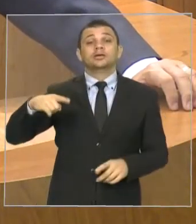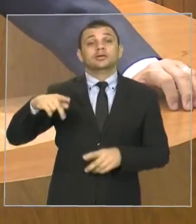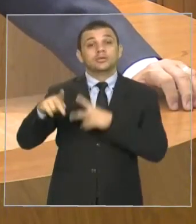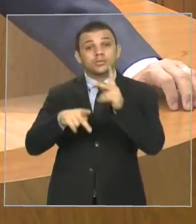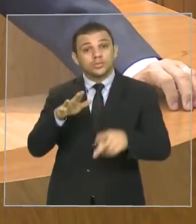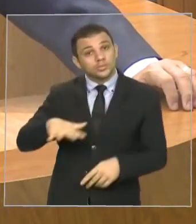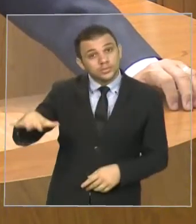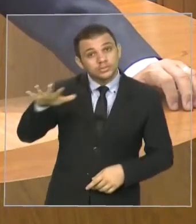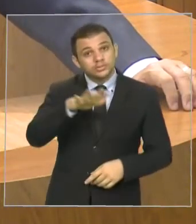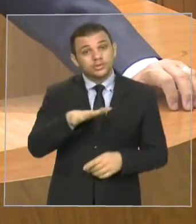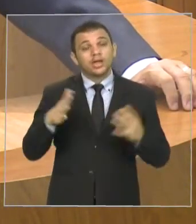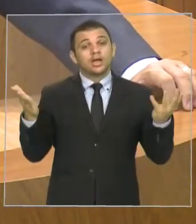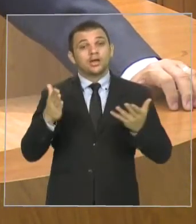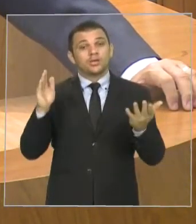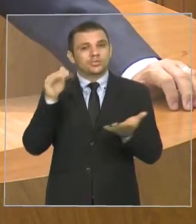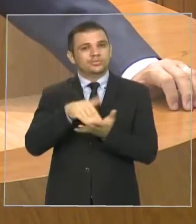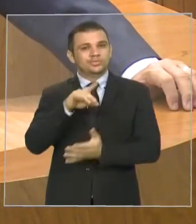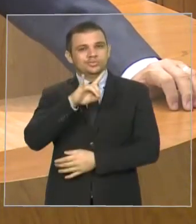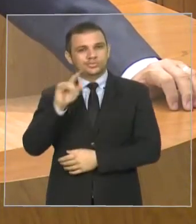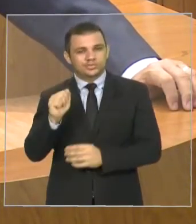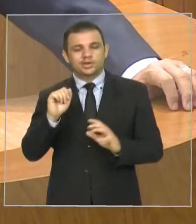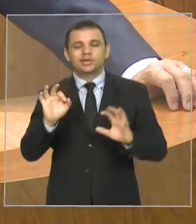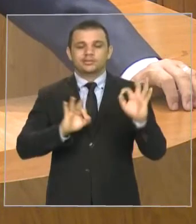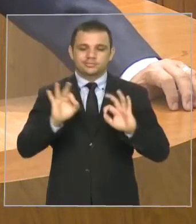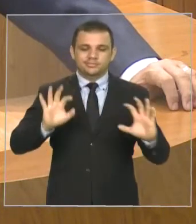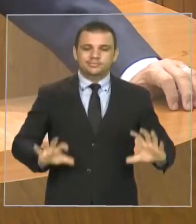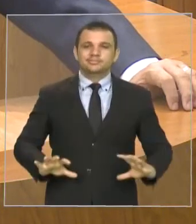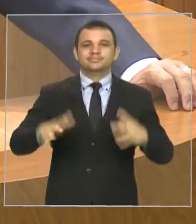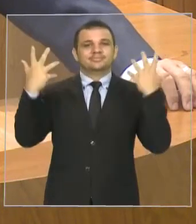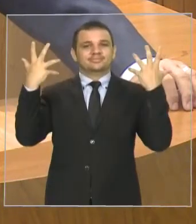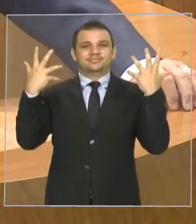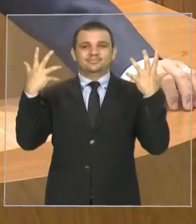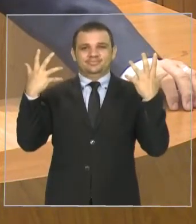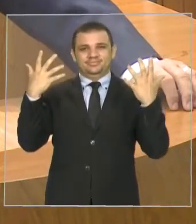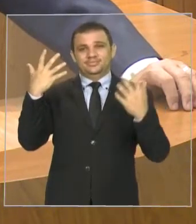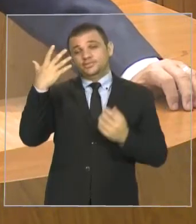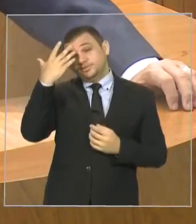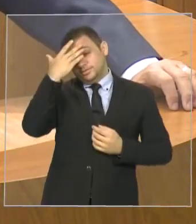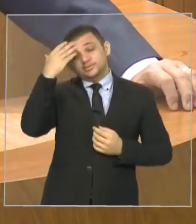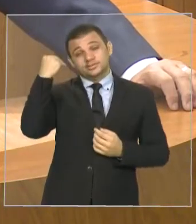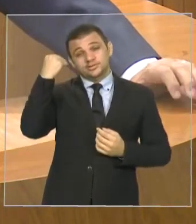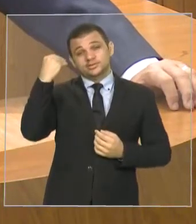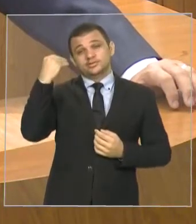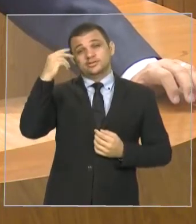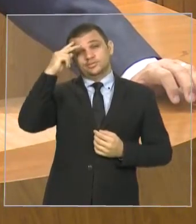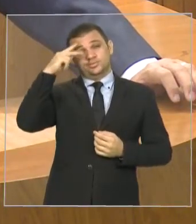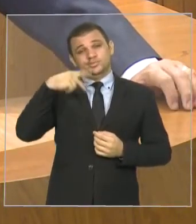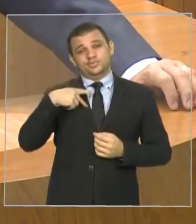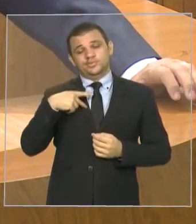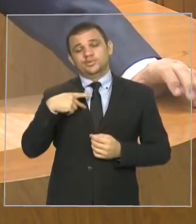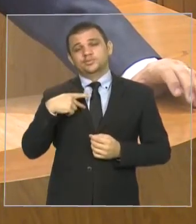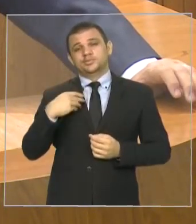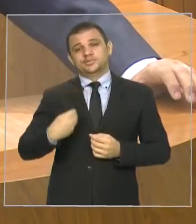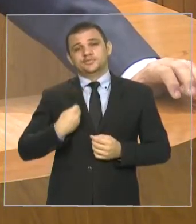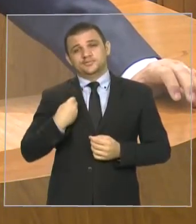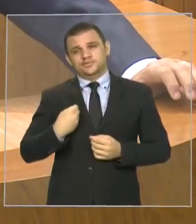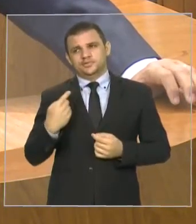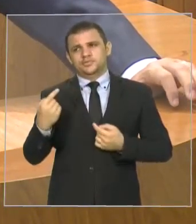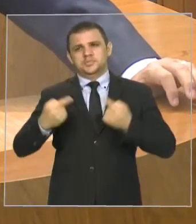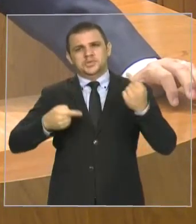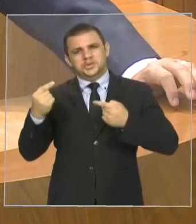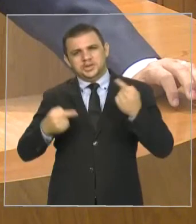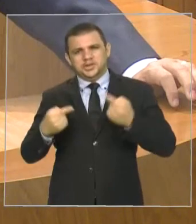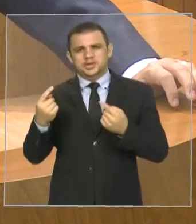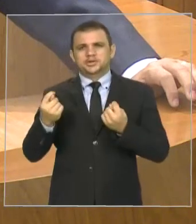pra festejar esquecendo um pouco da sua vida política e da vida